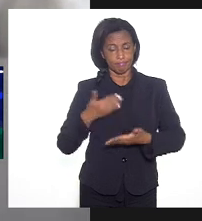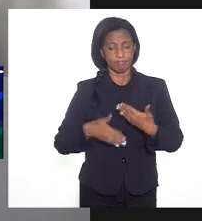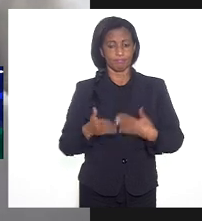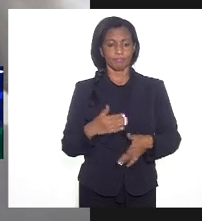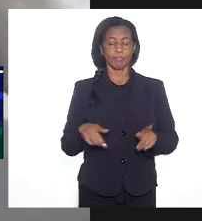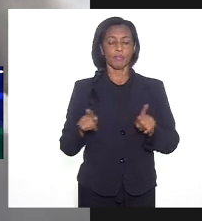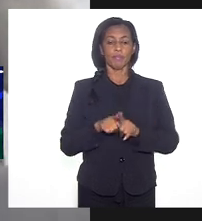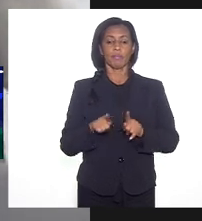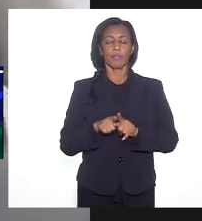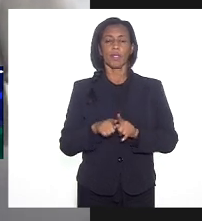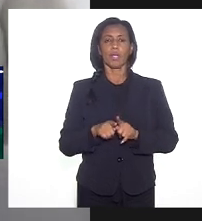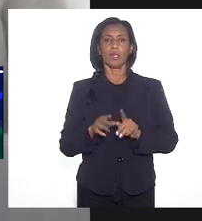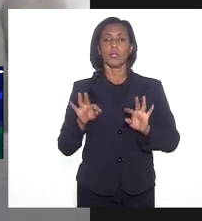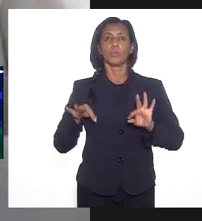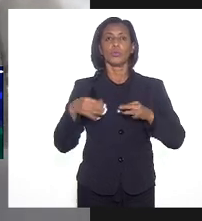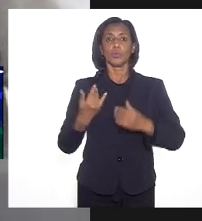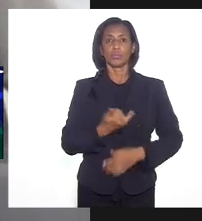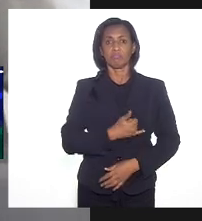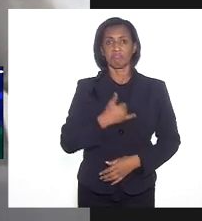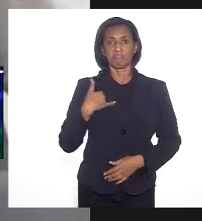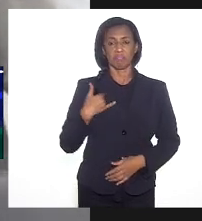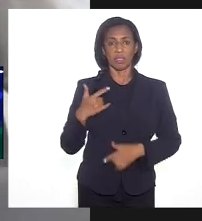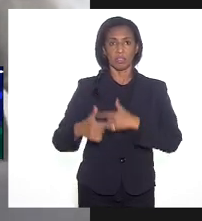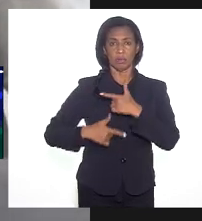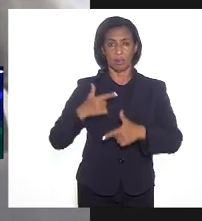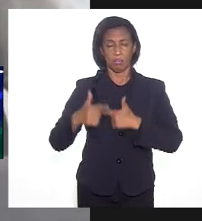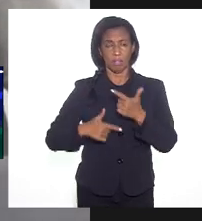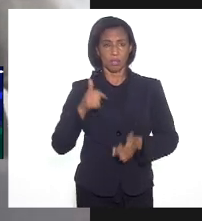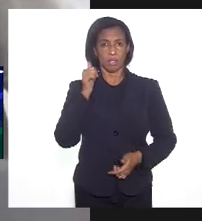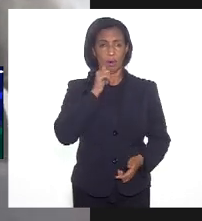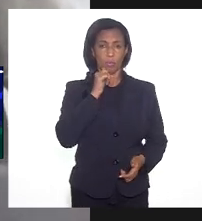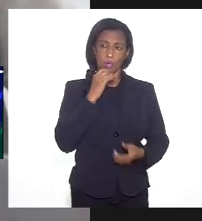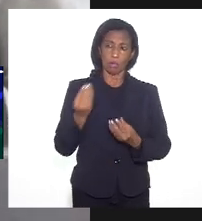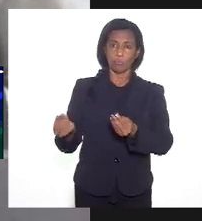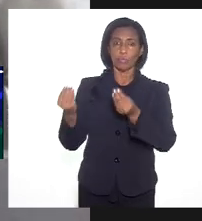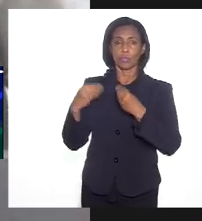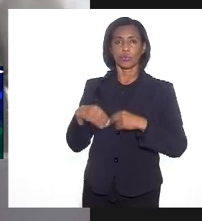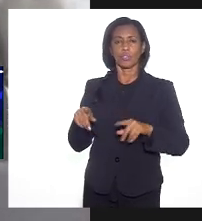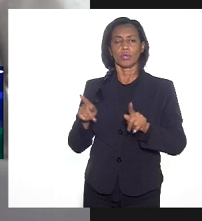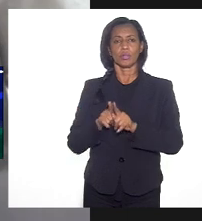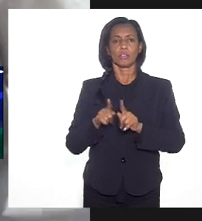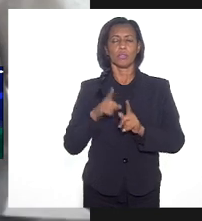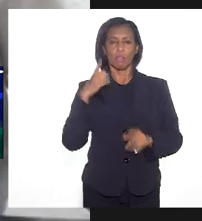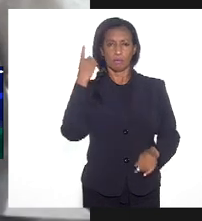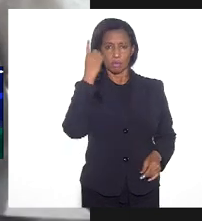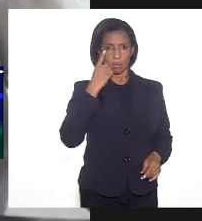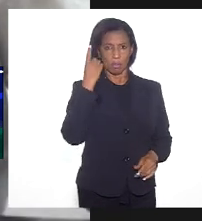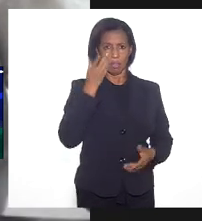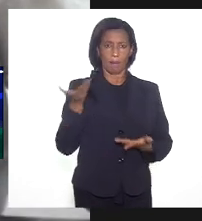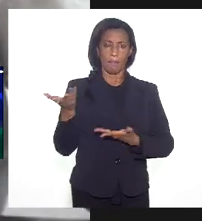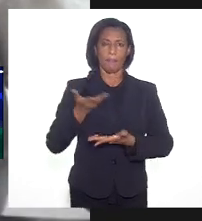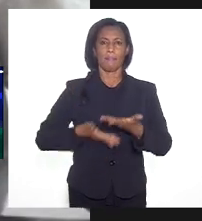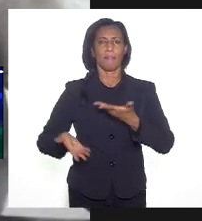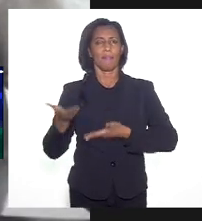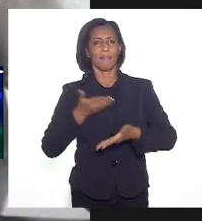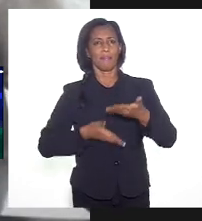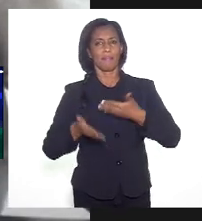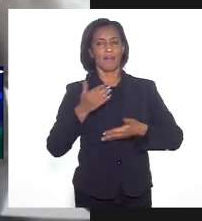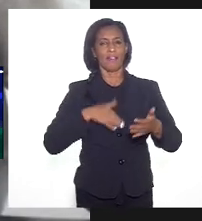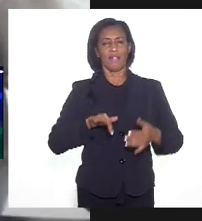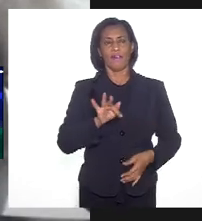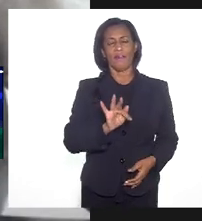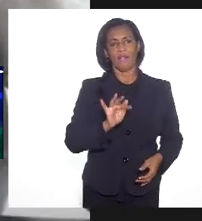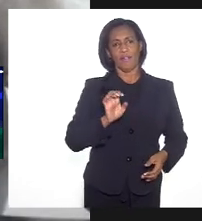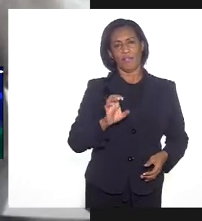todo esse prestígio no trabalho em relação às mulheres nos brindou deputados com a parceria também inédita com a Fê